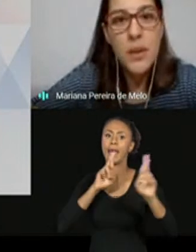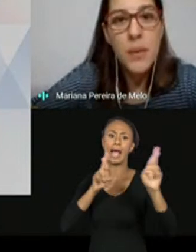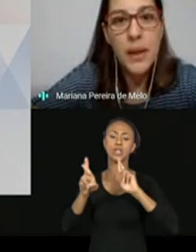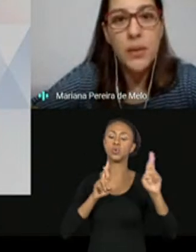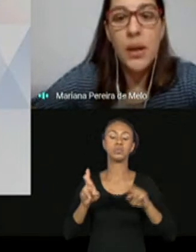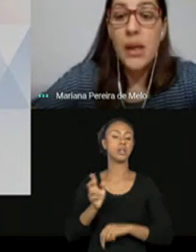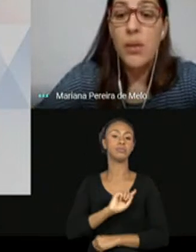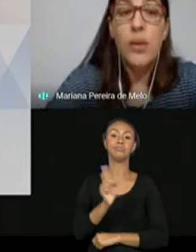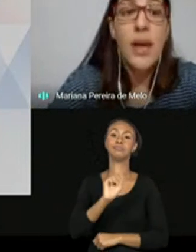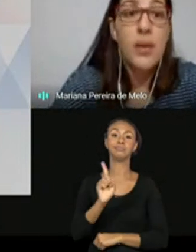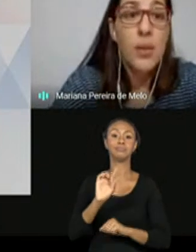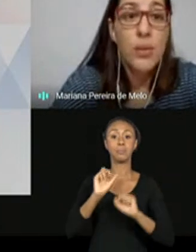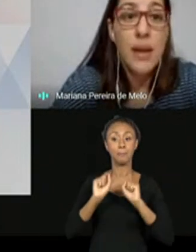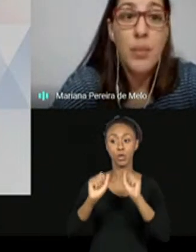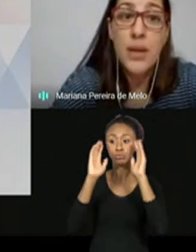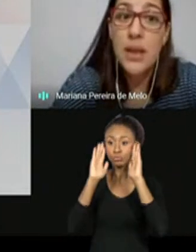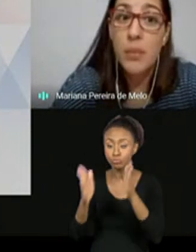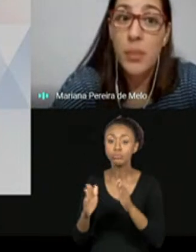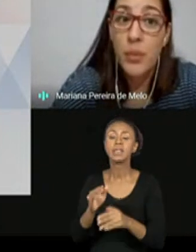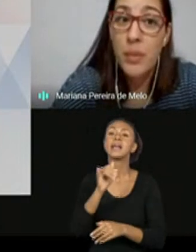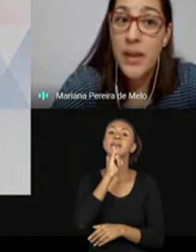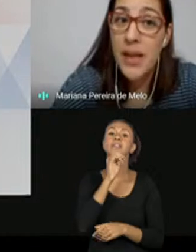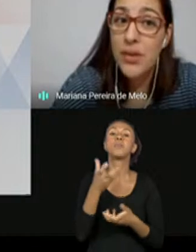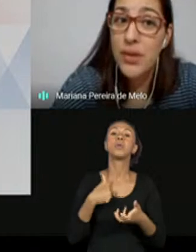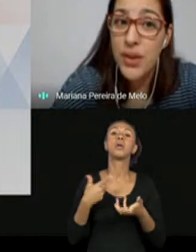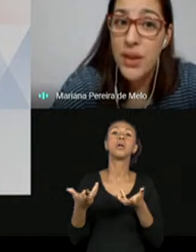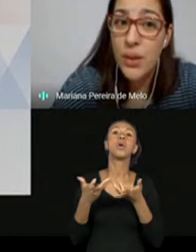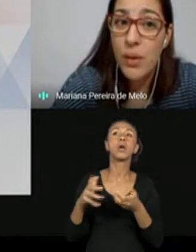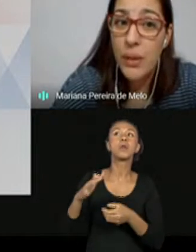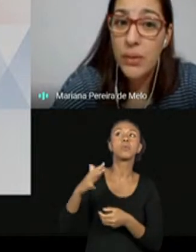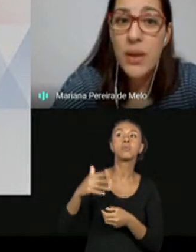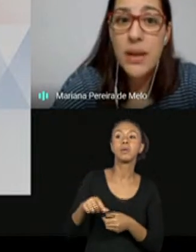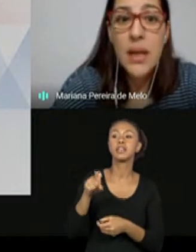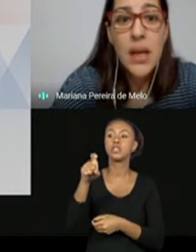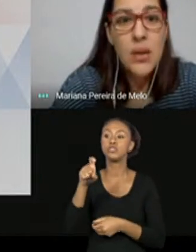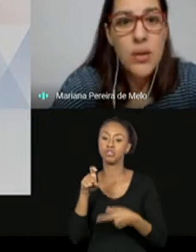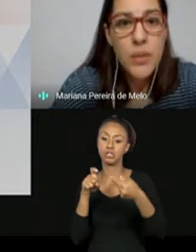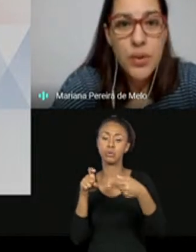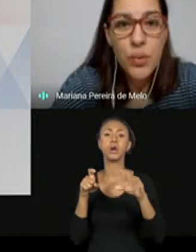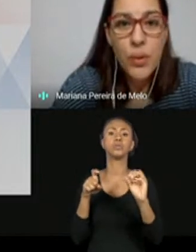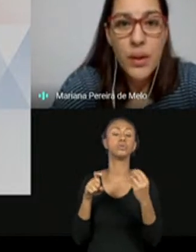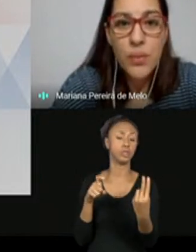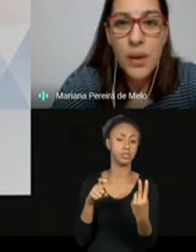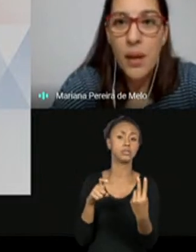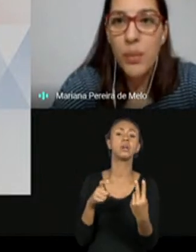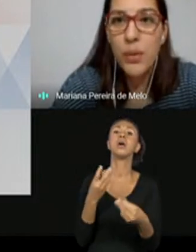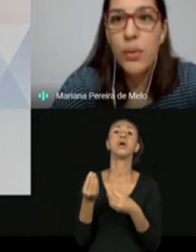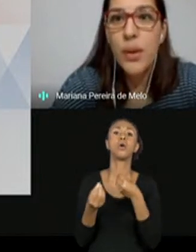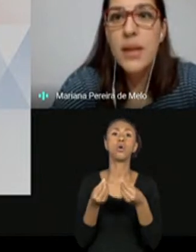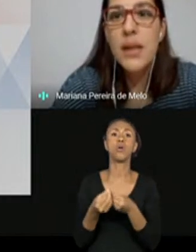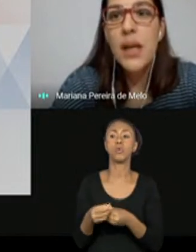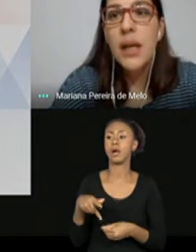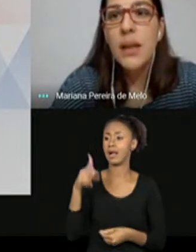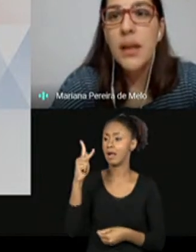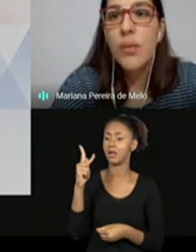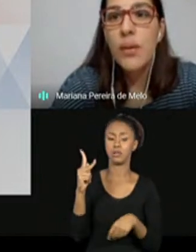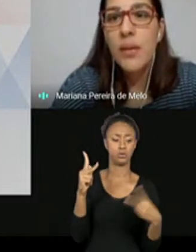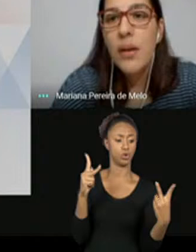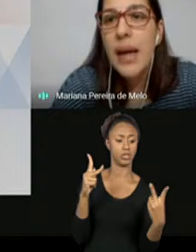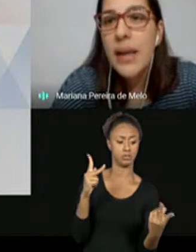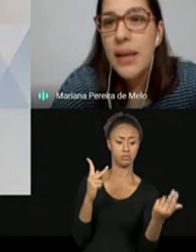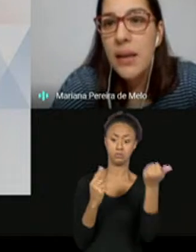meu experimento. Então, eu quero calcular, por exemplo, a probabilidade de x igual a 2, eu substituo aqui o k por 2,